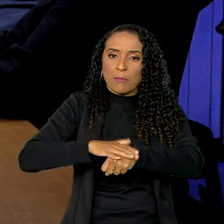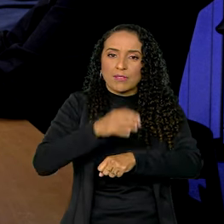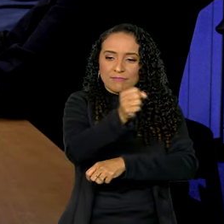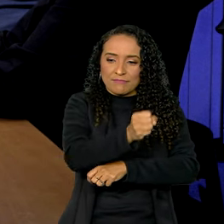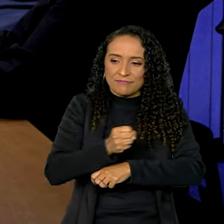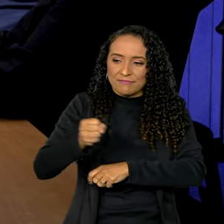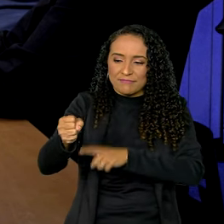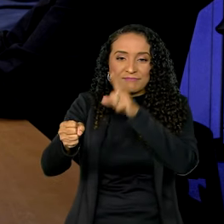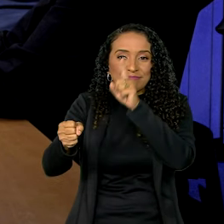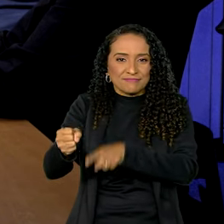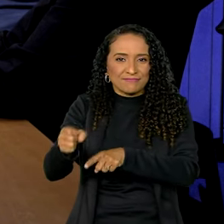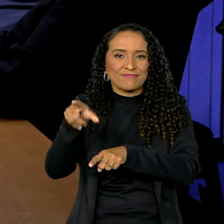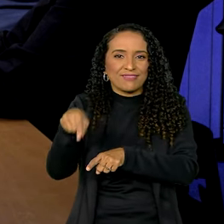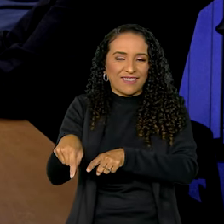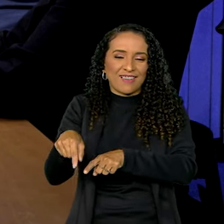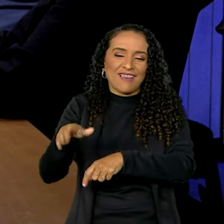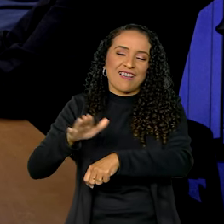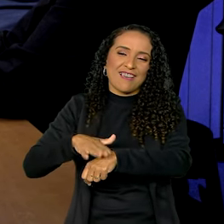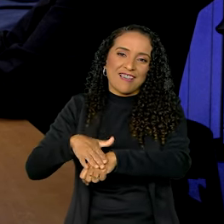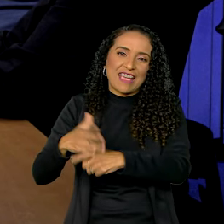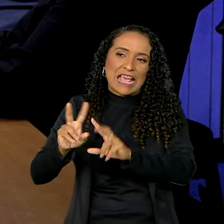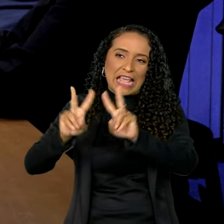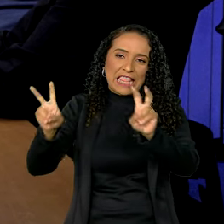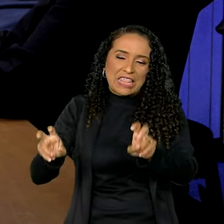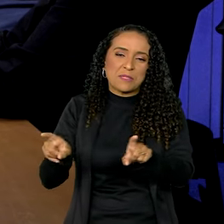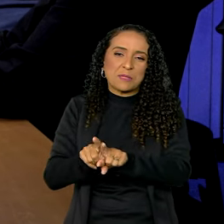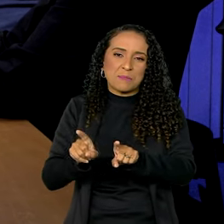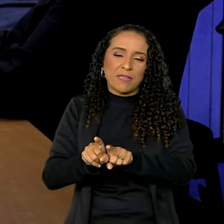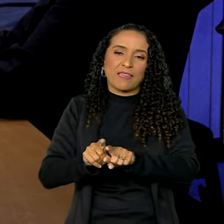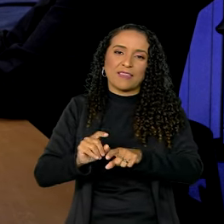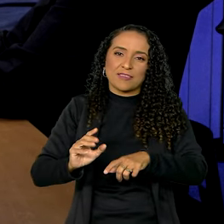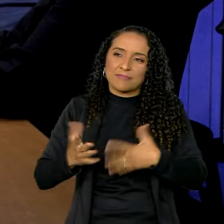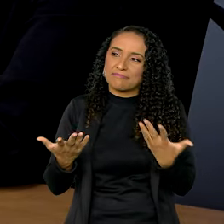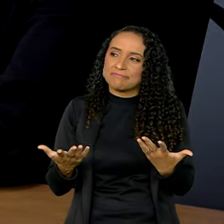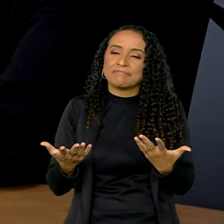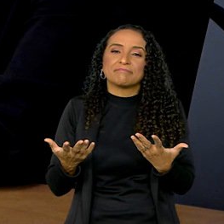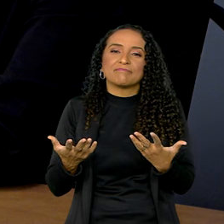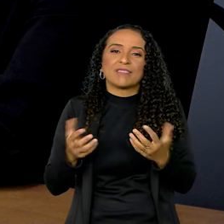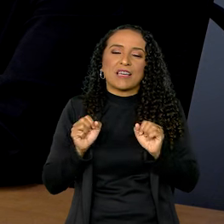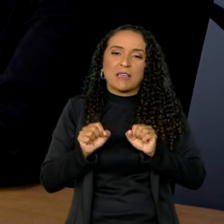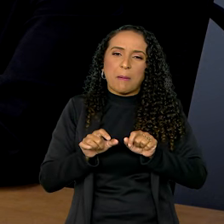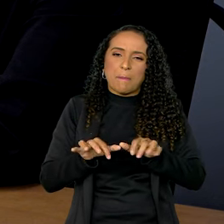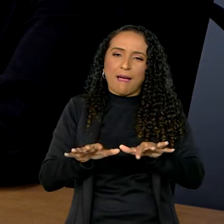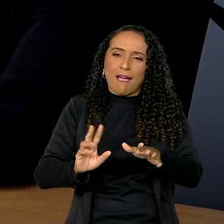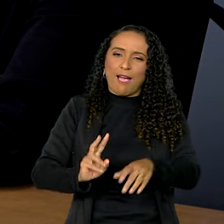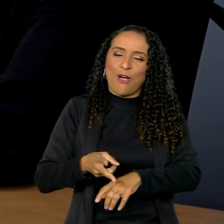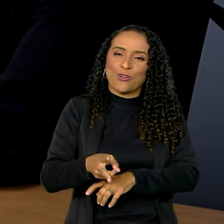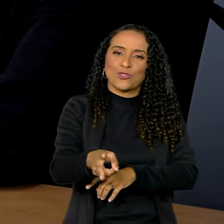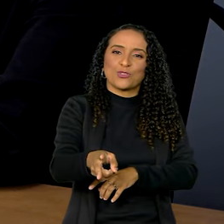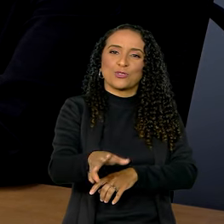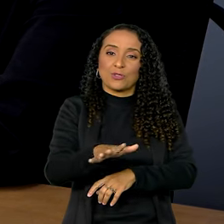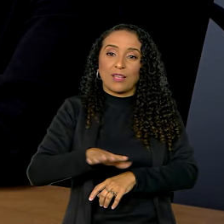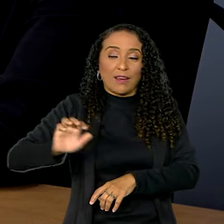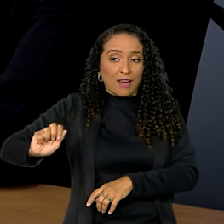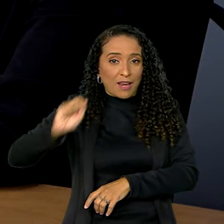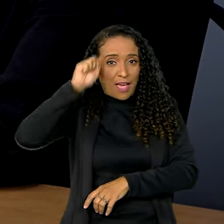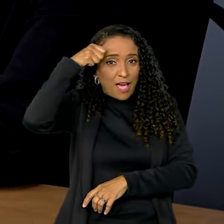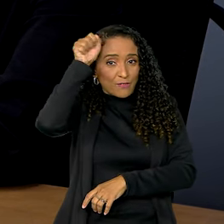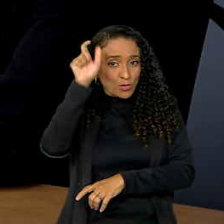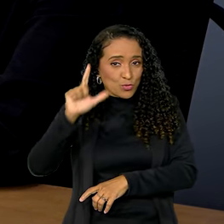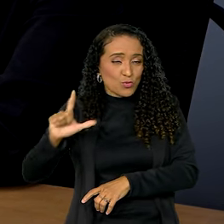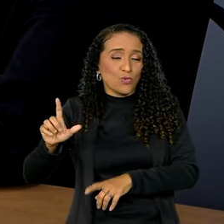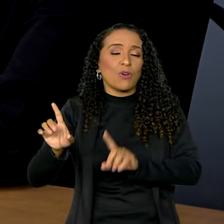passar o bastão de forma que esse esse tema também se eh que esse tema permaneça na África do